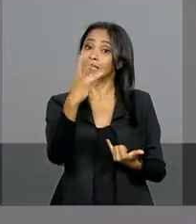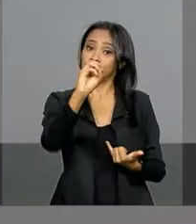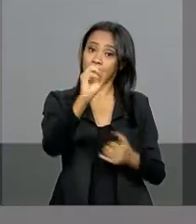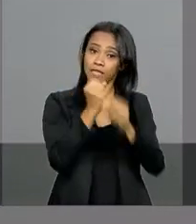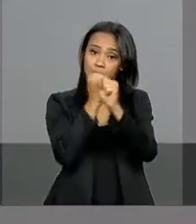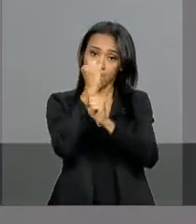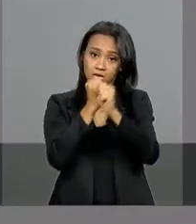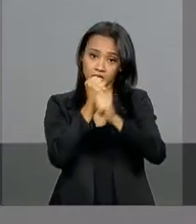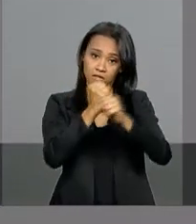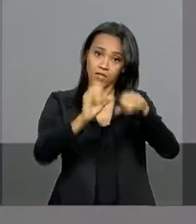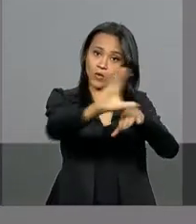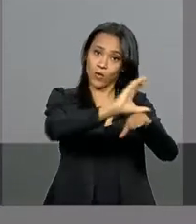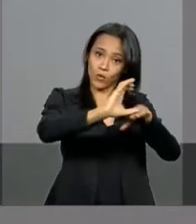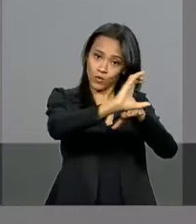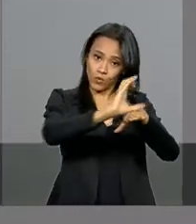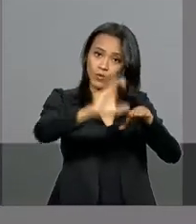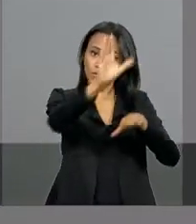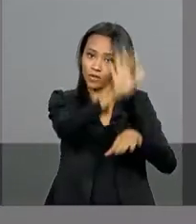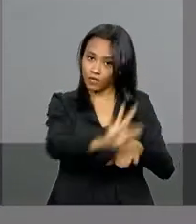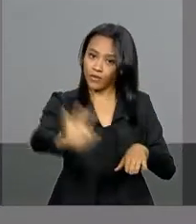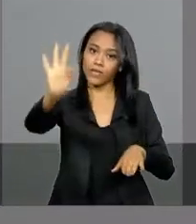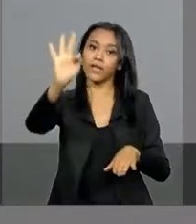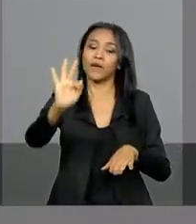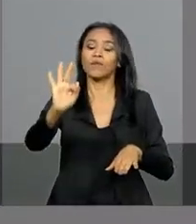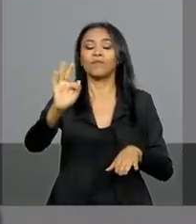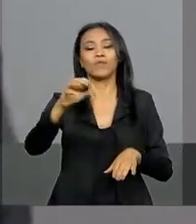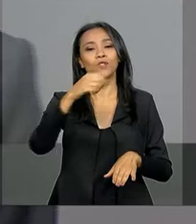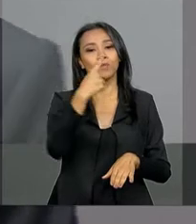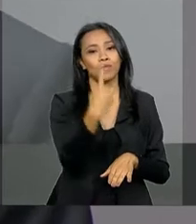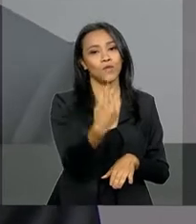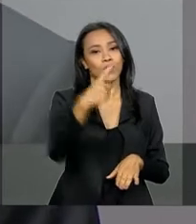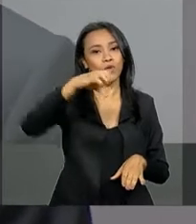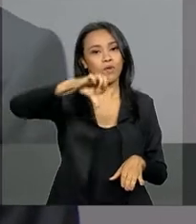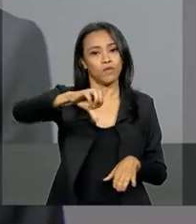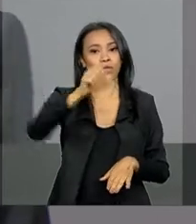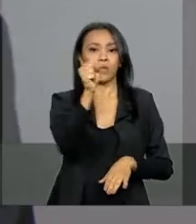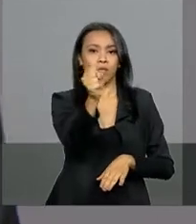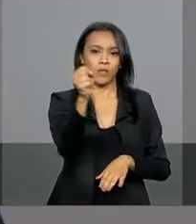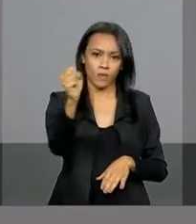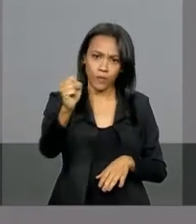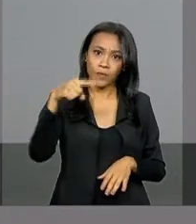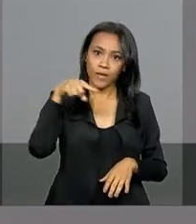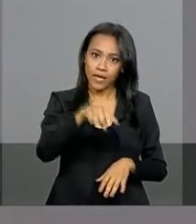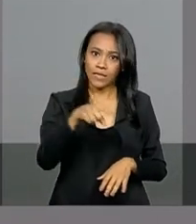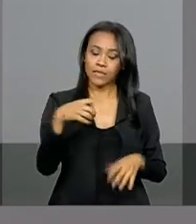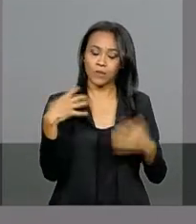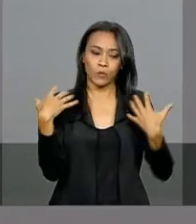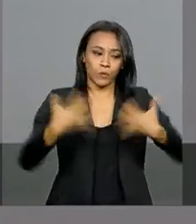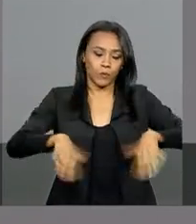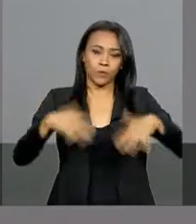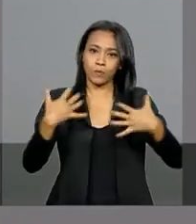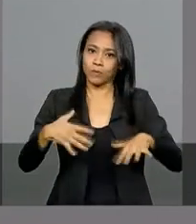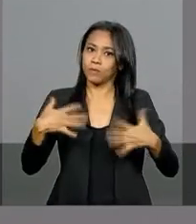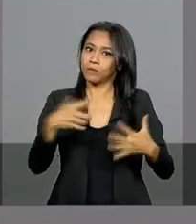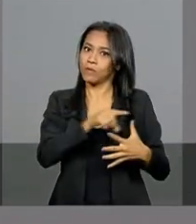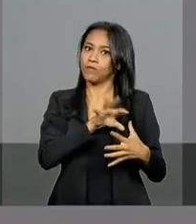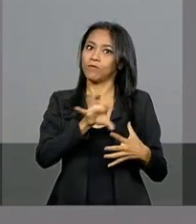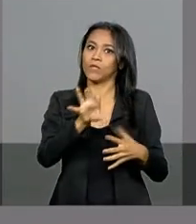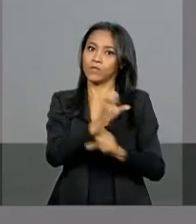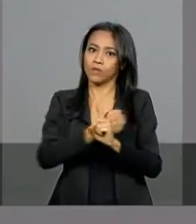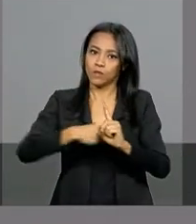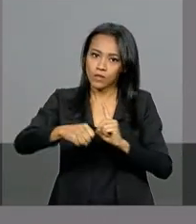de 1988 este grande pacto social em que a